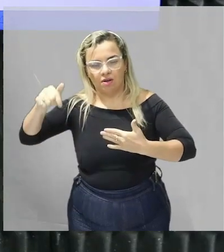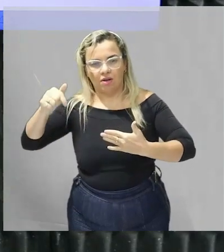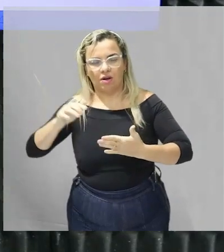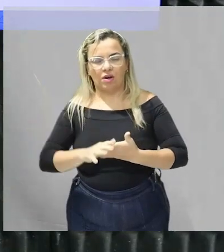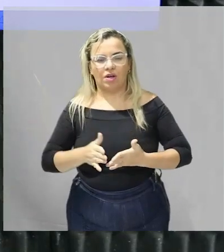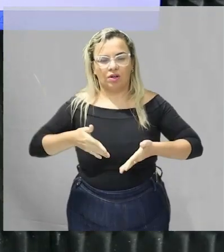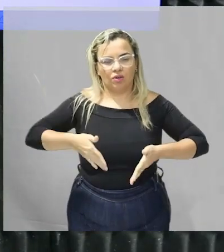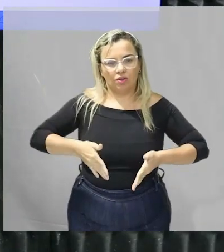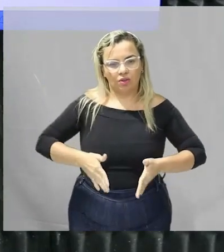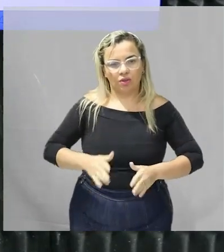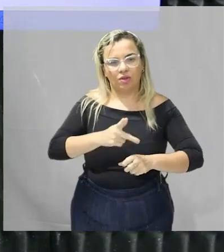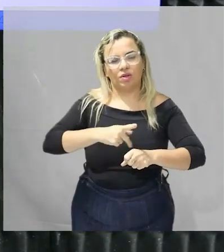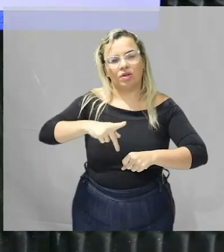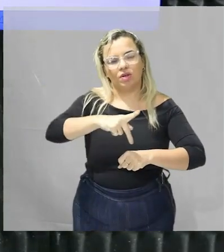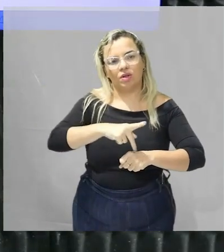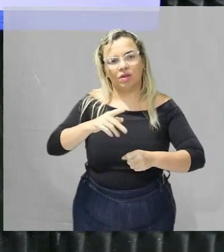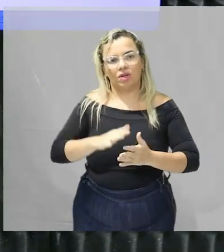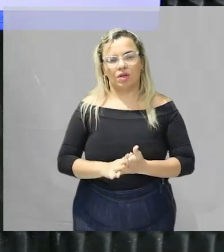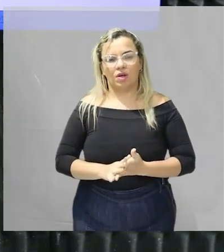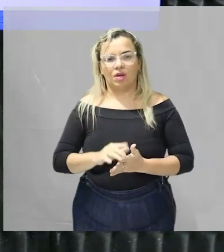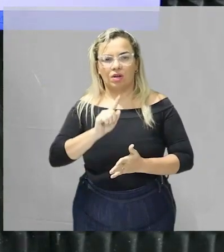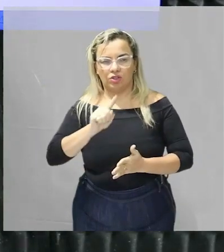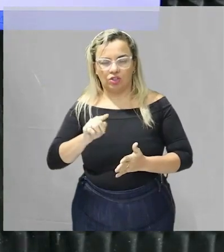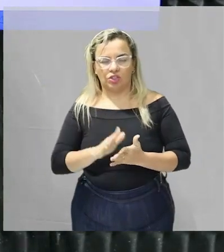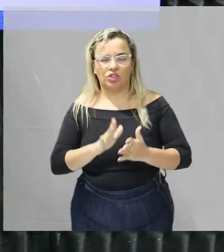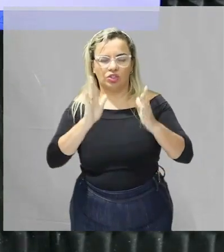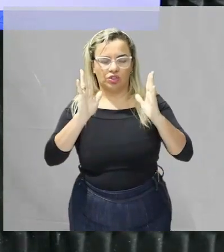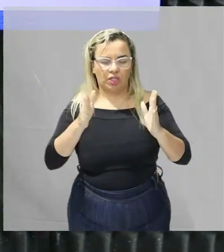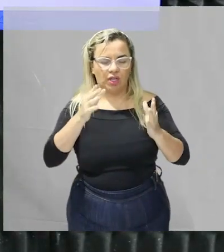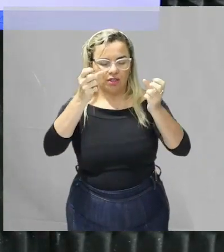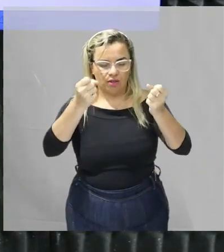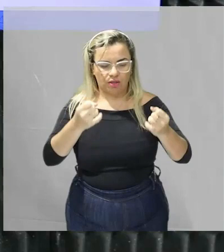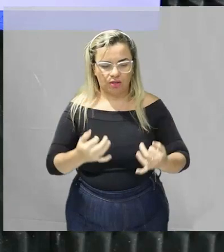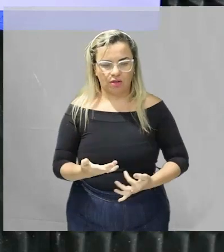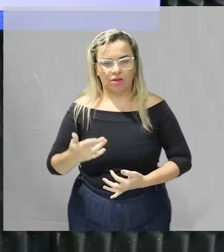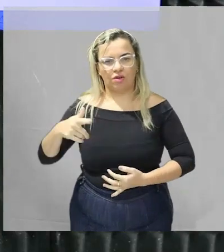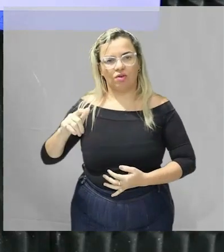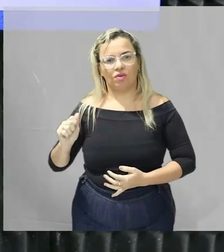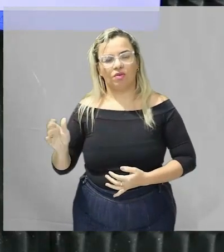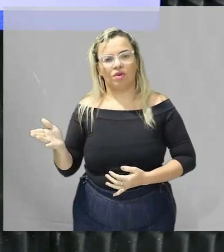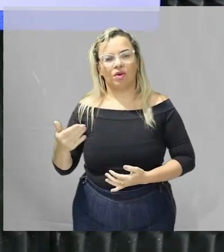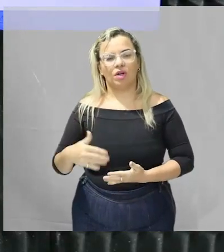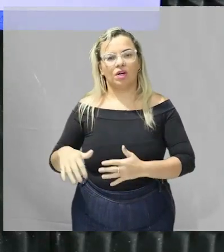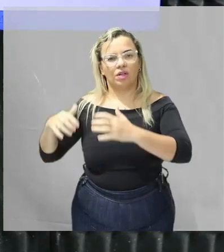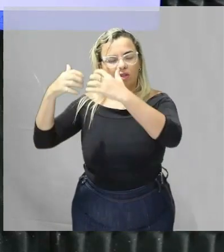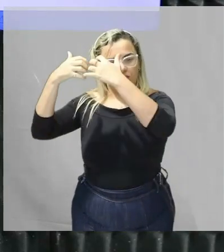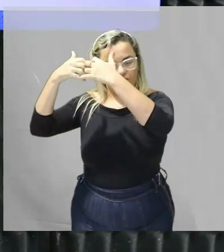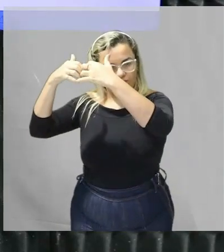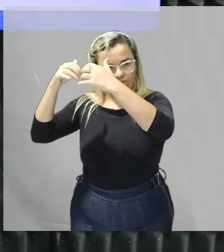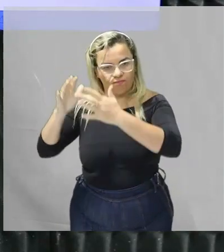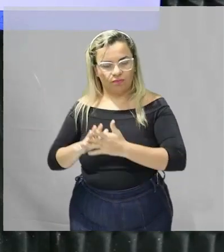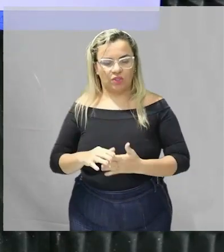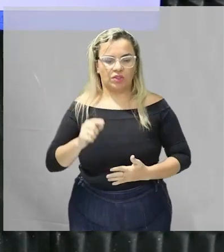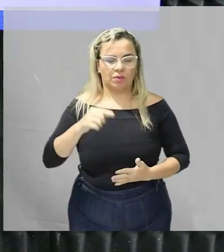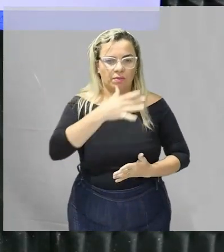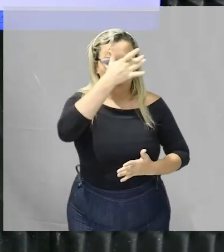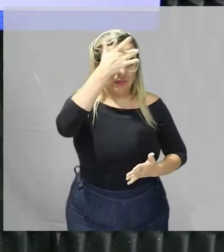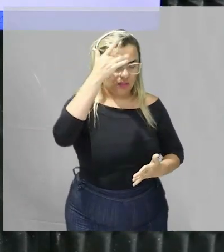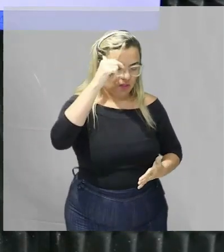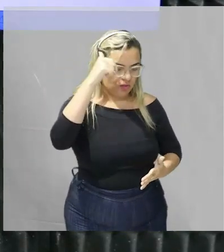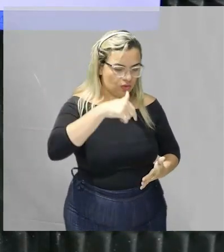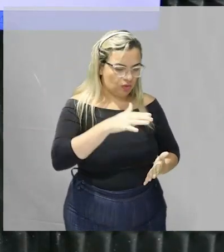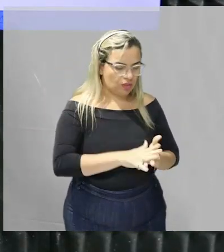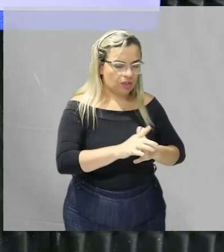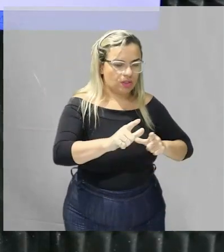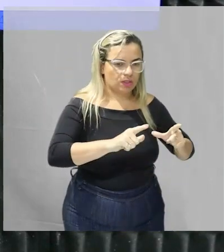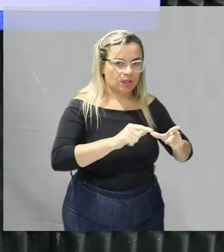Só abrindo uma aspa, tá bom? Fuga de cérebros, o fenômeno que? Onde pessoas que normalmente são de países mais pobres, tá certo?